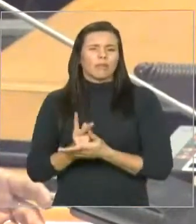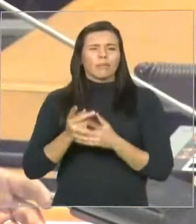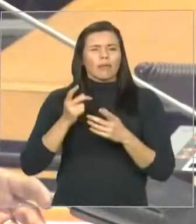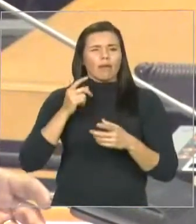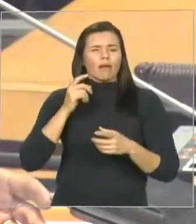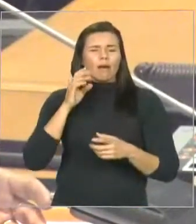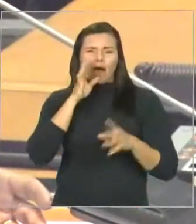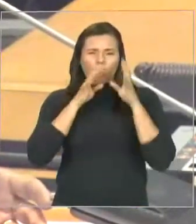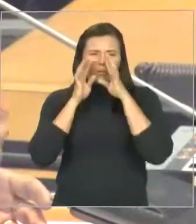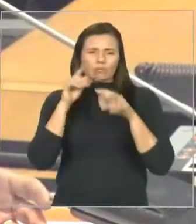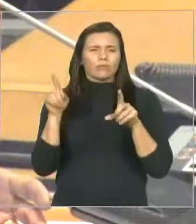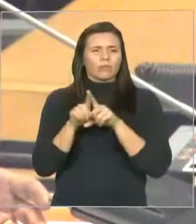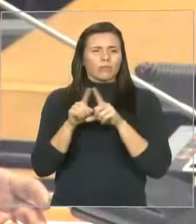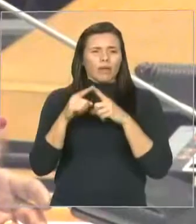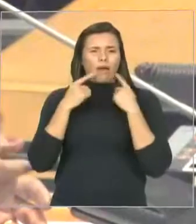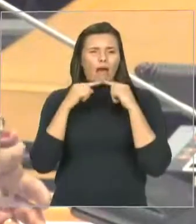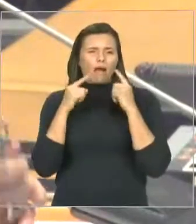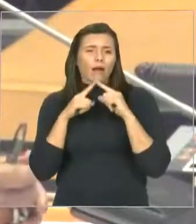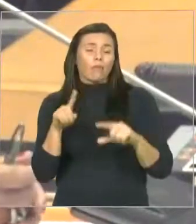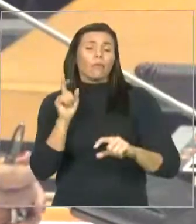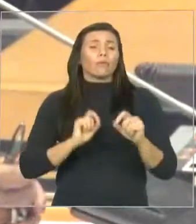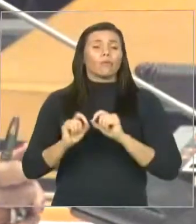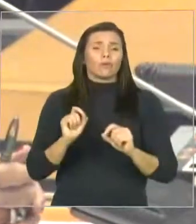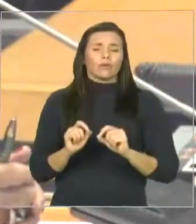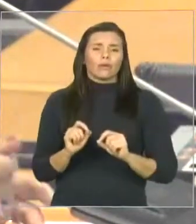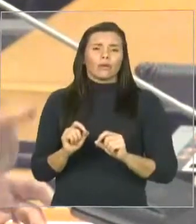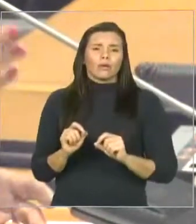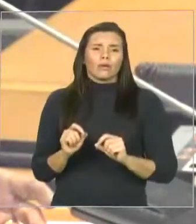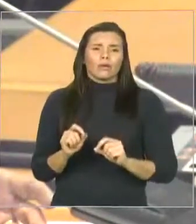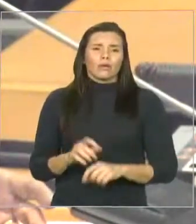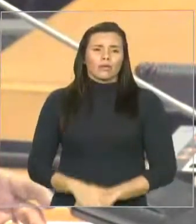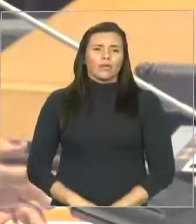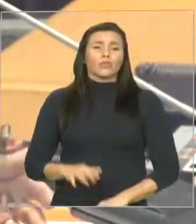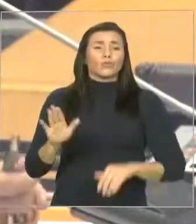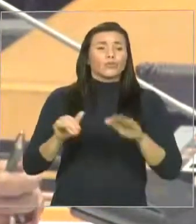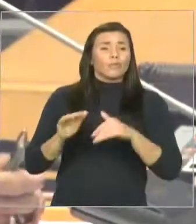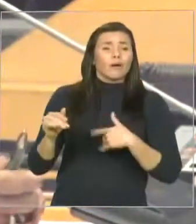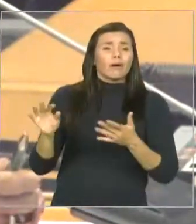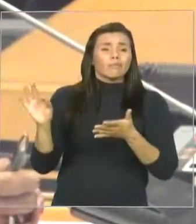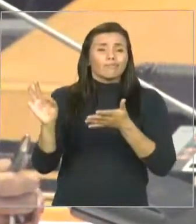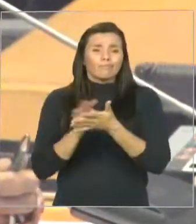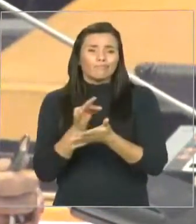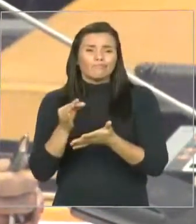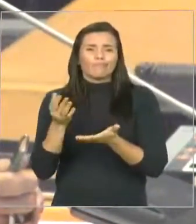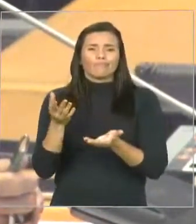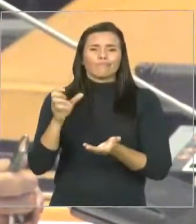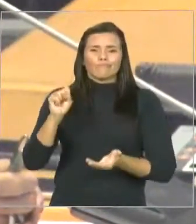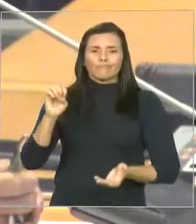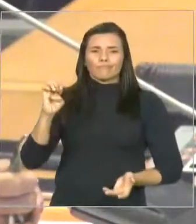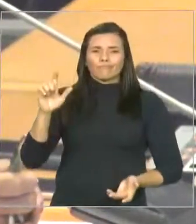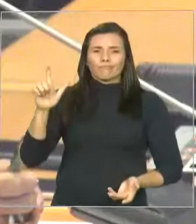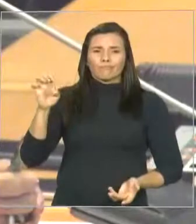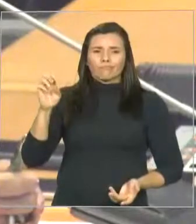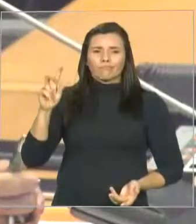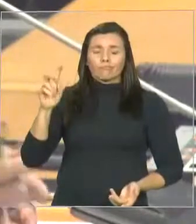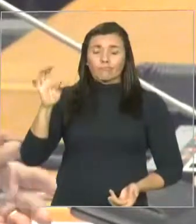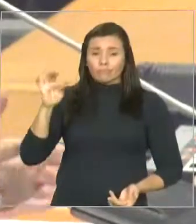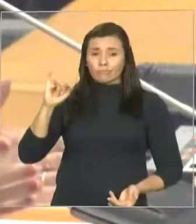que não fossem através de concurso. E hoje está fazendo isso.